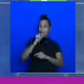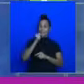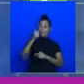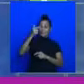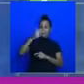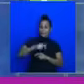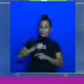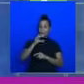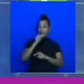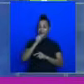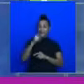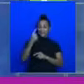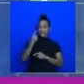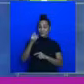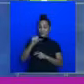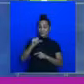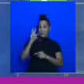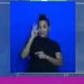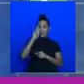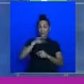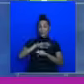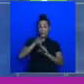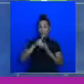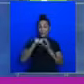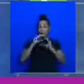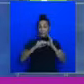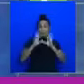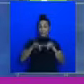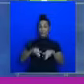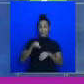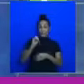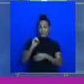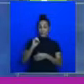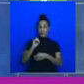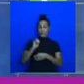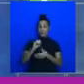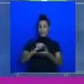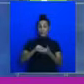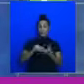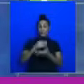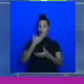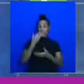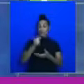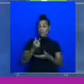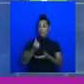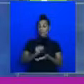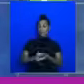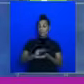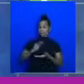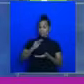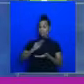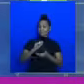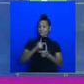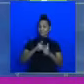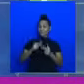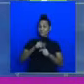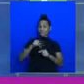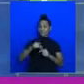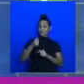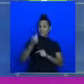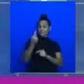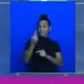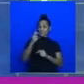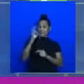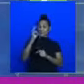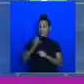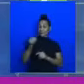Laranja, 19. Lembrando que todo concurso final zero da Loto Fácil conta com um prêmio ainda maior que é dividido entre os acertadores